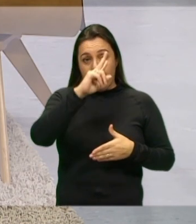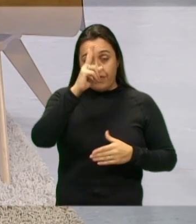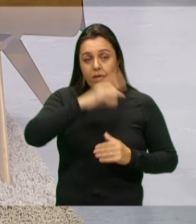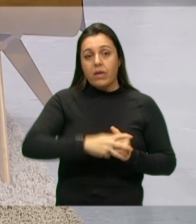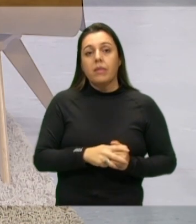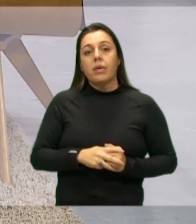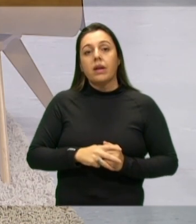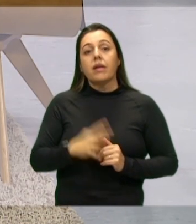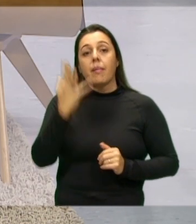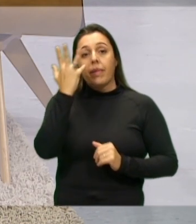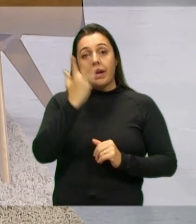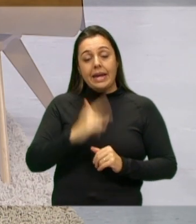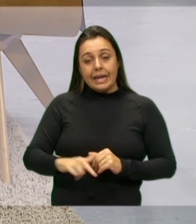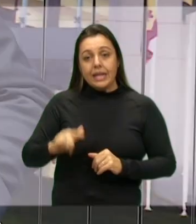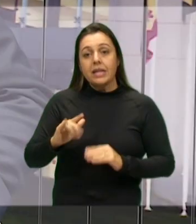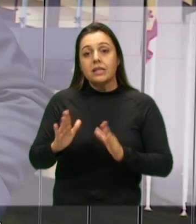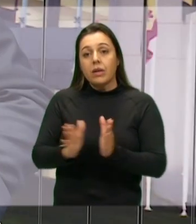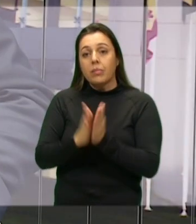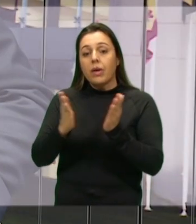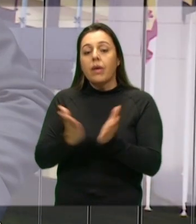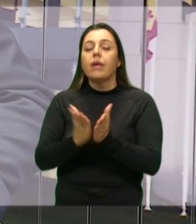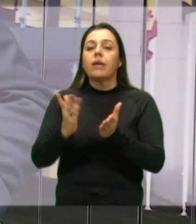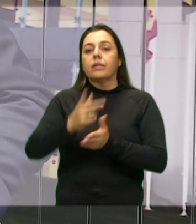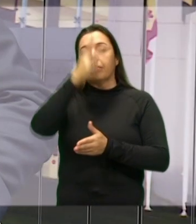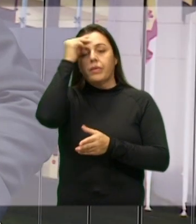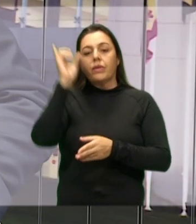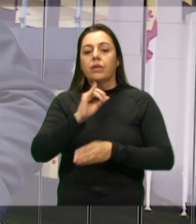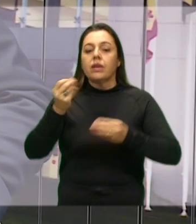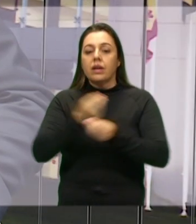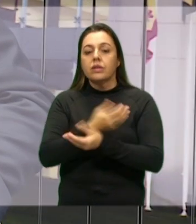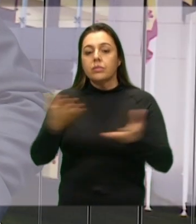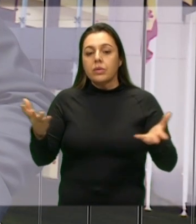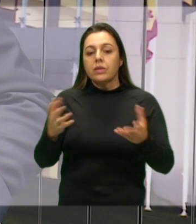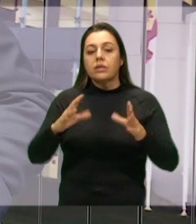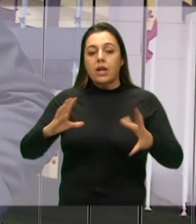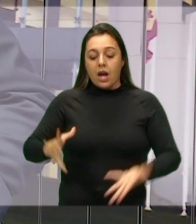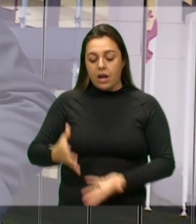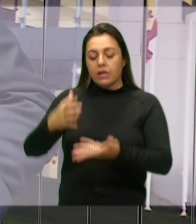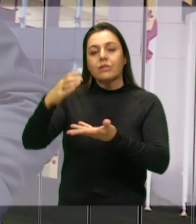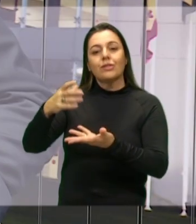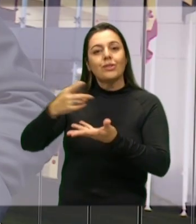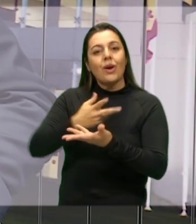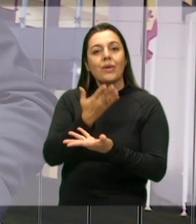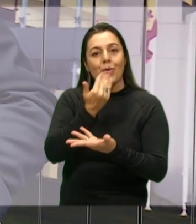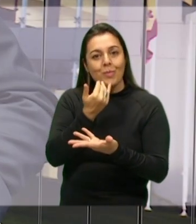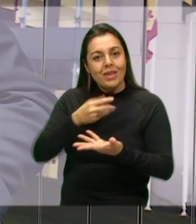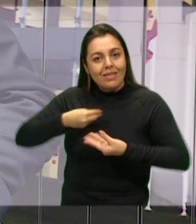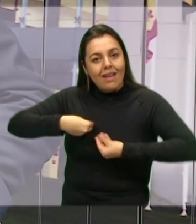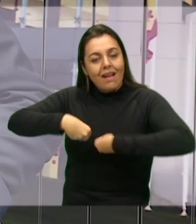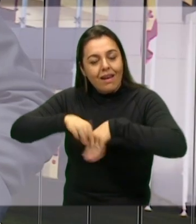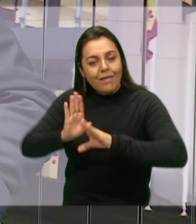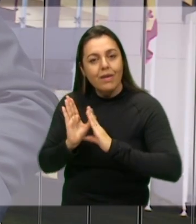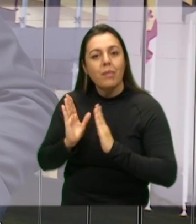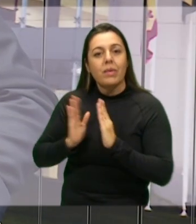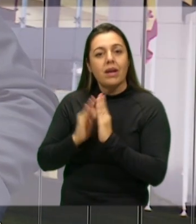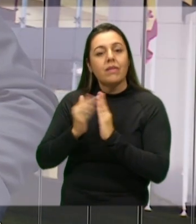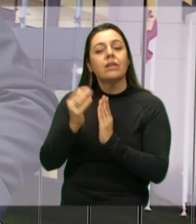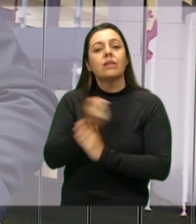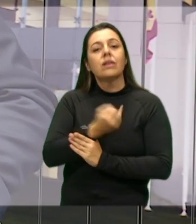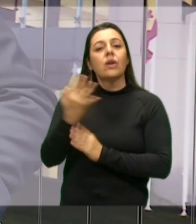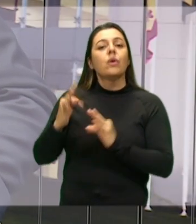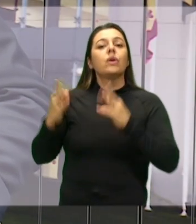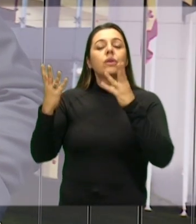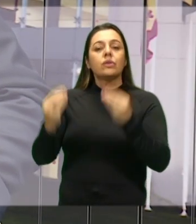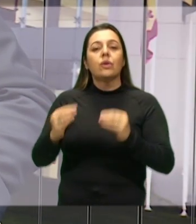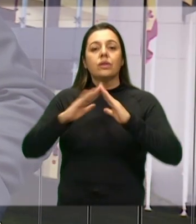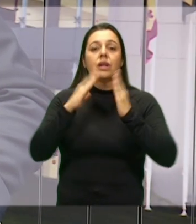disso, para as crianças carentes, a Prefeitura de Itajaí ela disponibilizou o kit de alimentação, o kit merenda. Foram distribuídas em quase todas